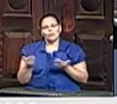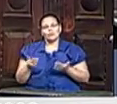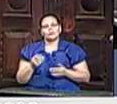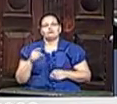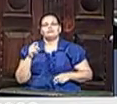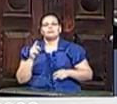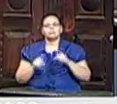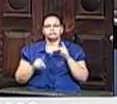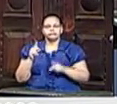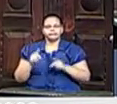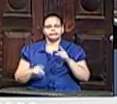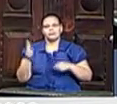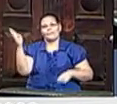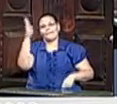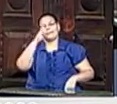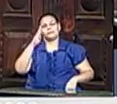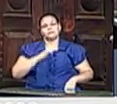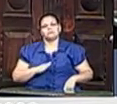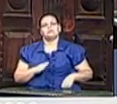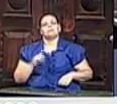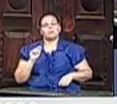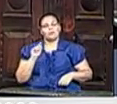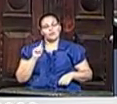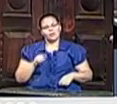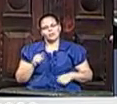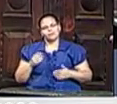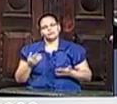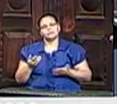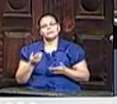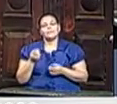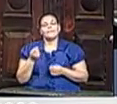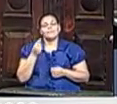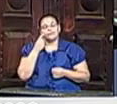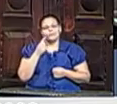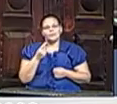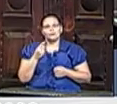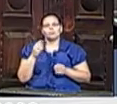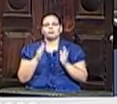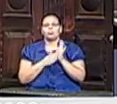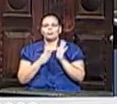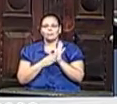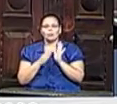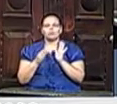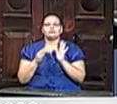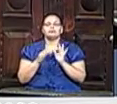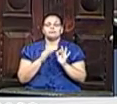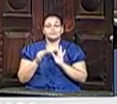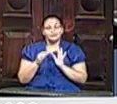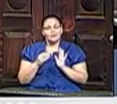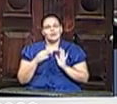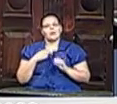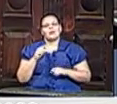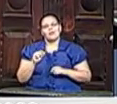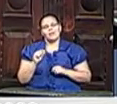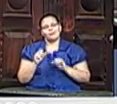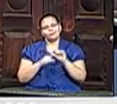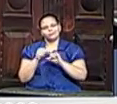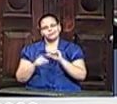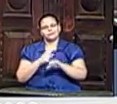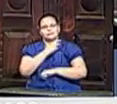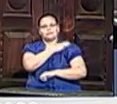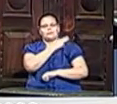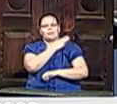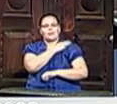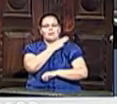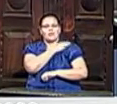popular no Brasil. E é neste contexto, é neste ambiente que me aparece uma proposta de reforma do ensino médio, cujo ministro da Educação do